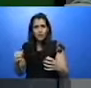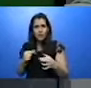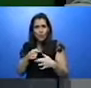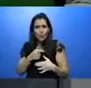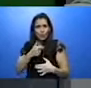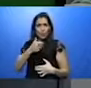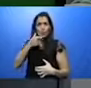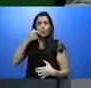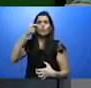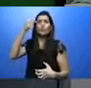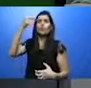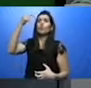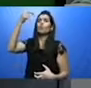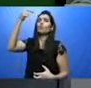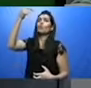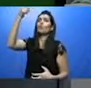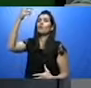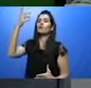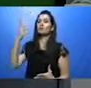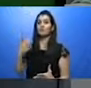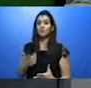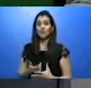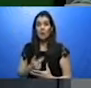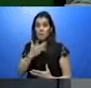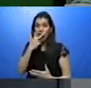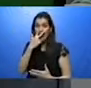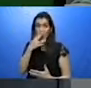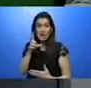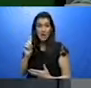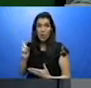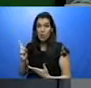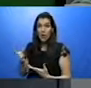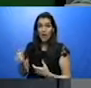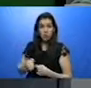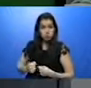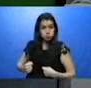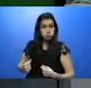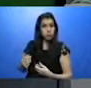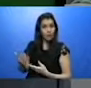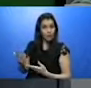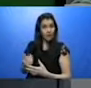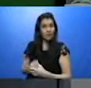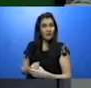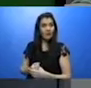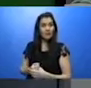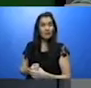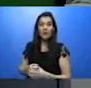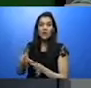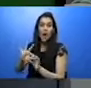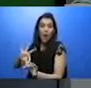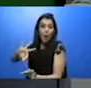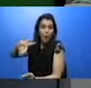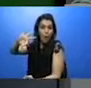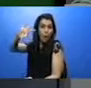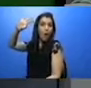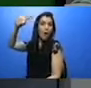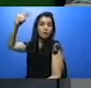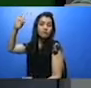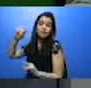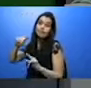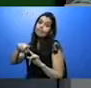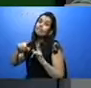dela é bem longo e ela é toda elegante, né? Dá a sensação que pesa menos, porque ela é bem alongada.